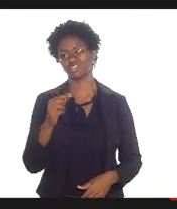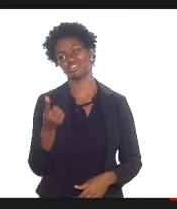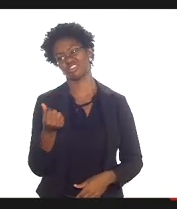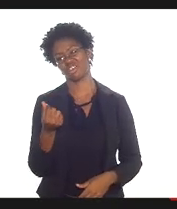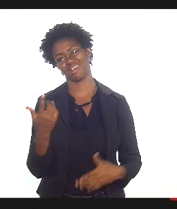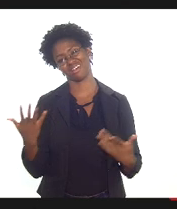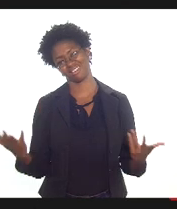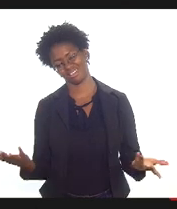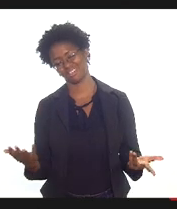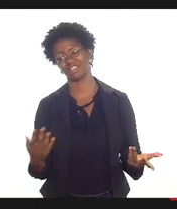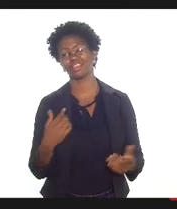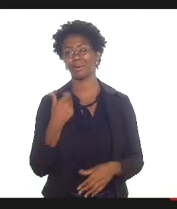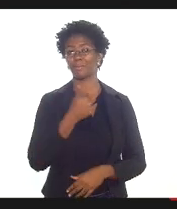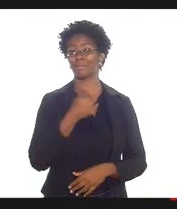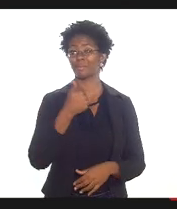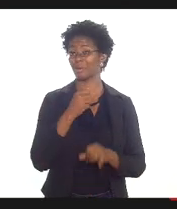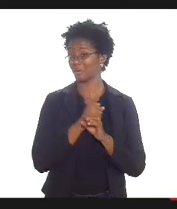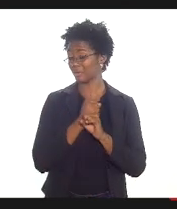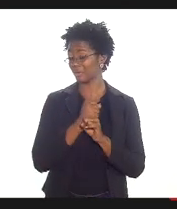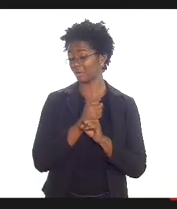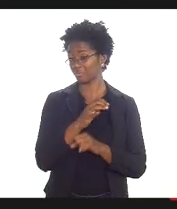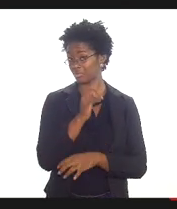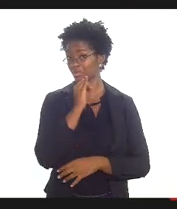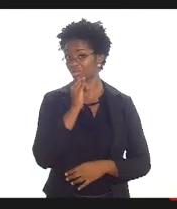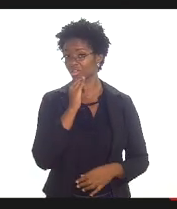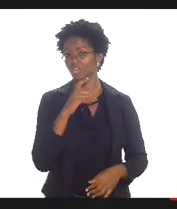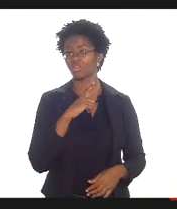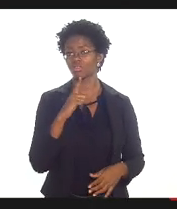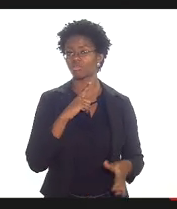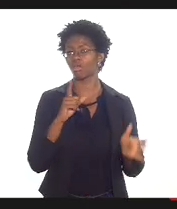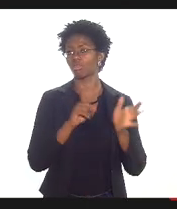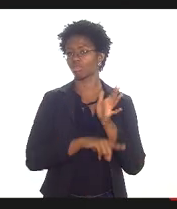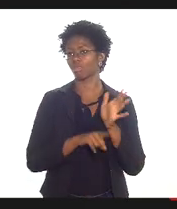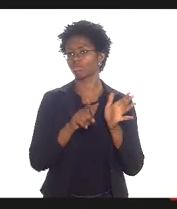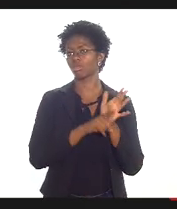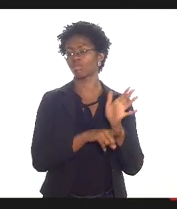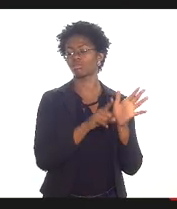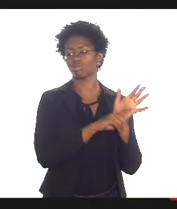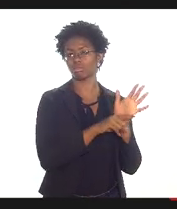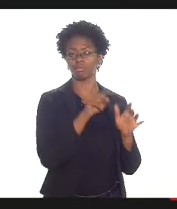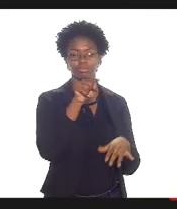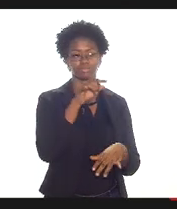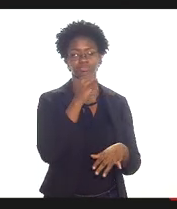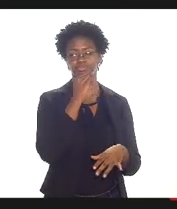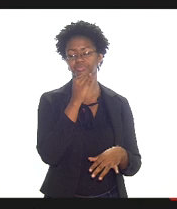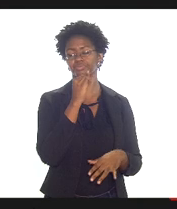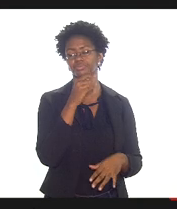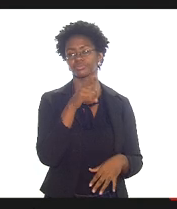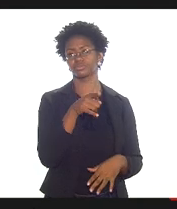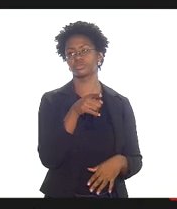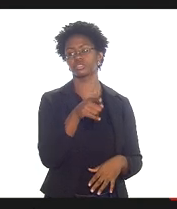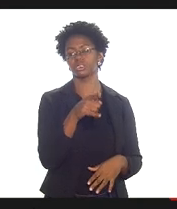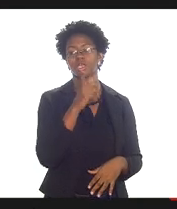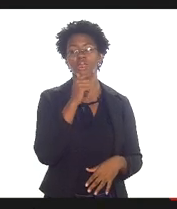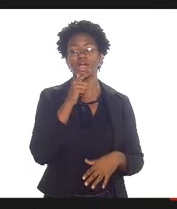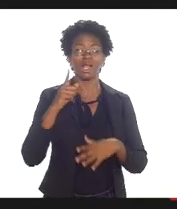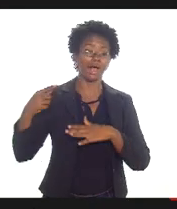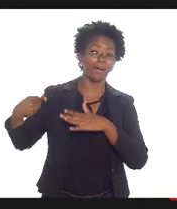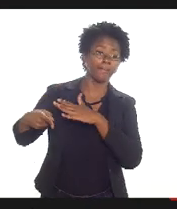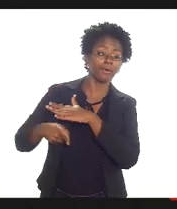no primeiro ano, por exemplo, você tem isenções, e isso aqui é um exemplo de lâmina d'água